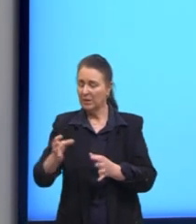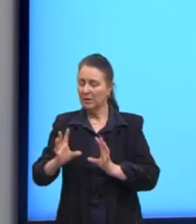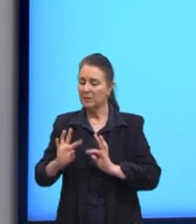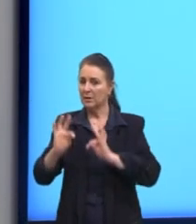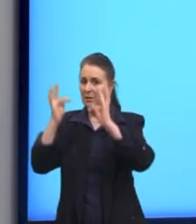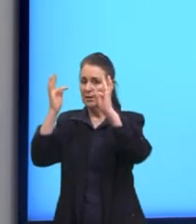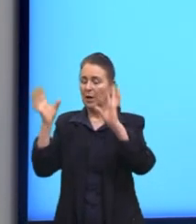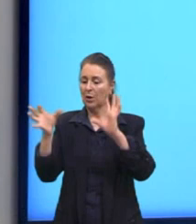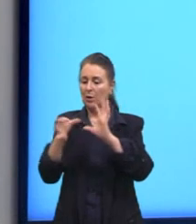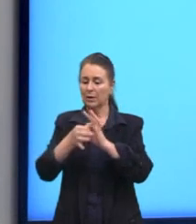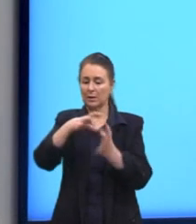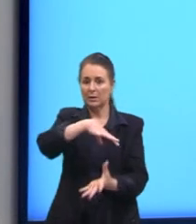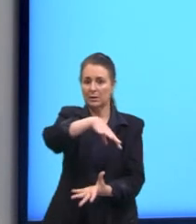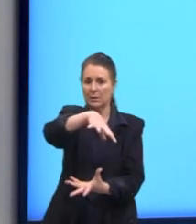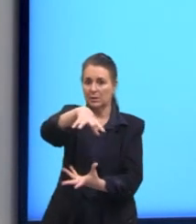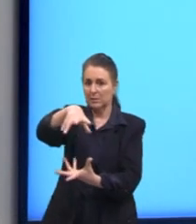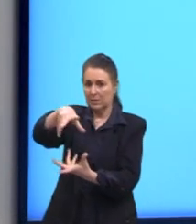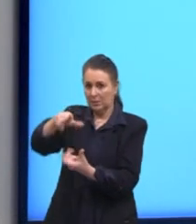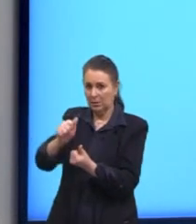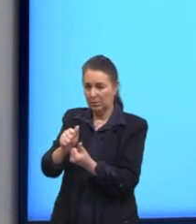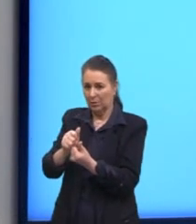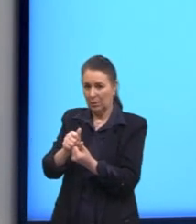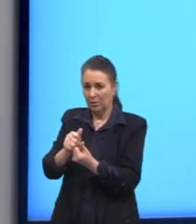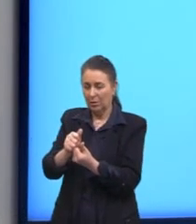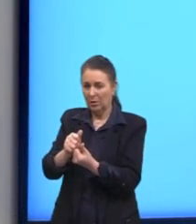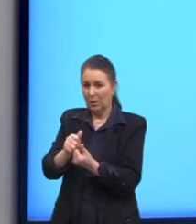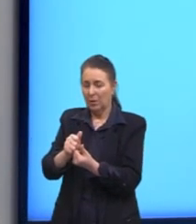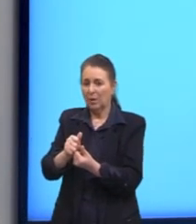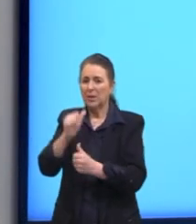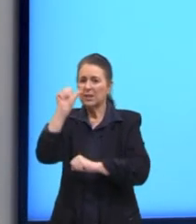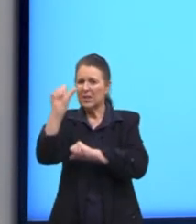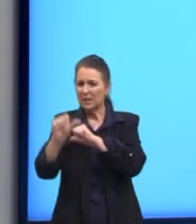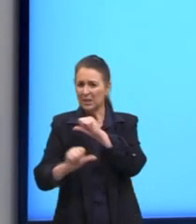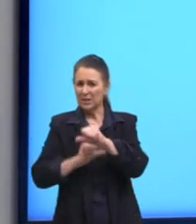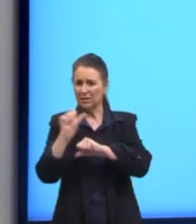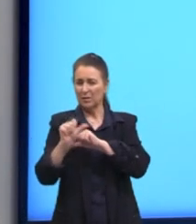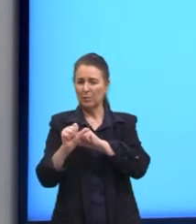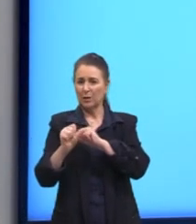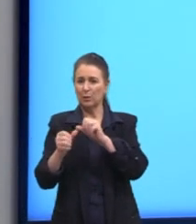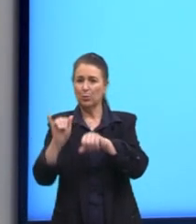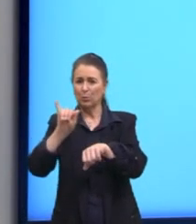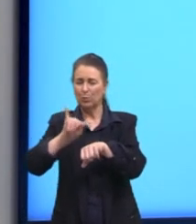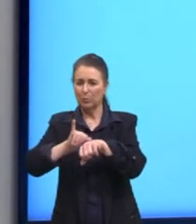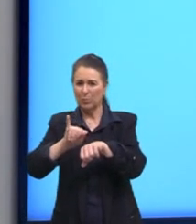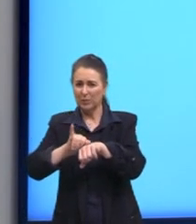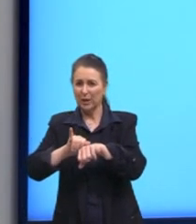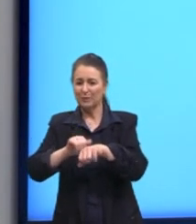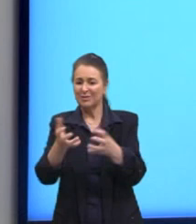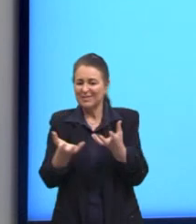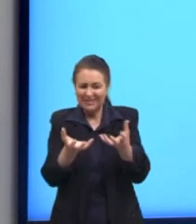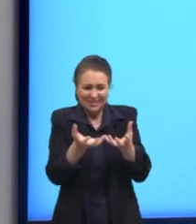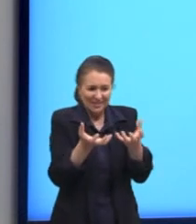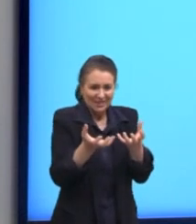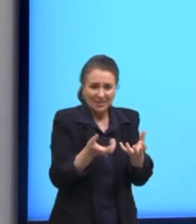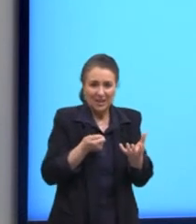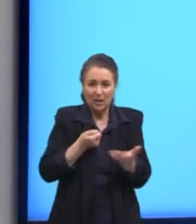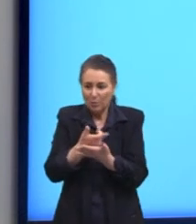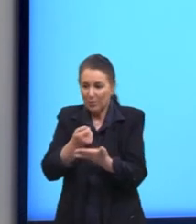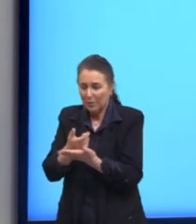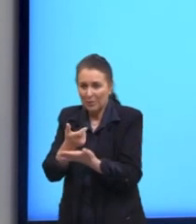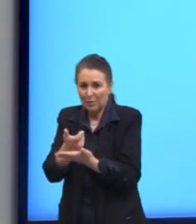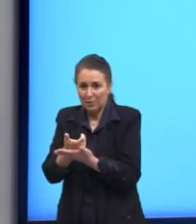mundo, fetichizam novos produtos, transformando-os em objeto de desejo de consumo